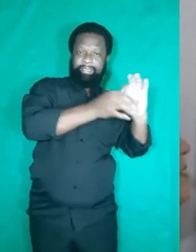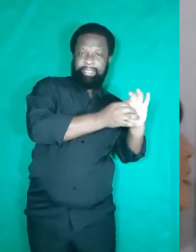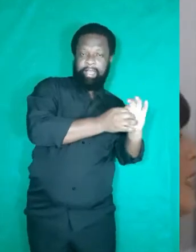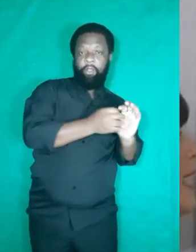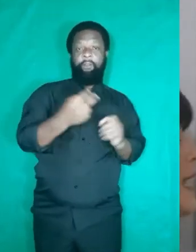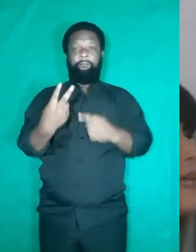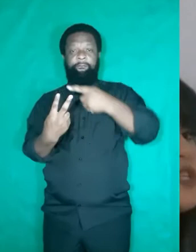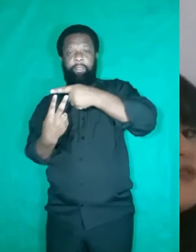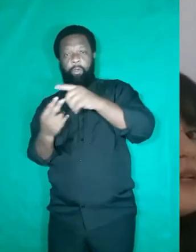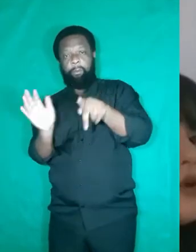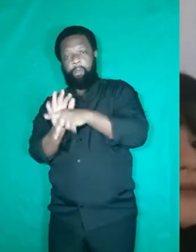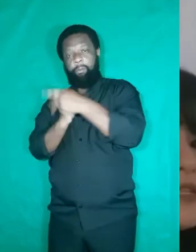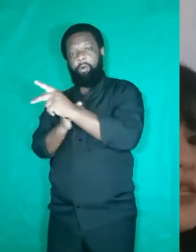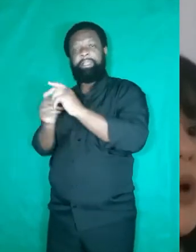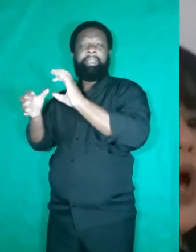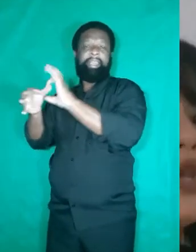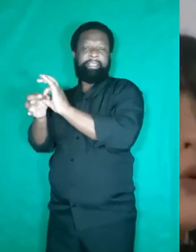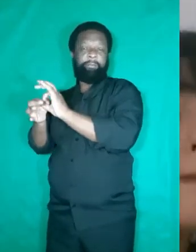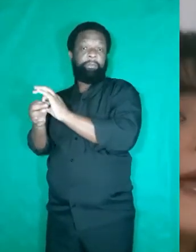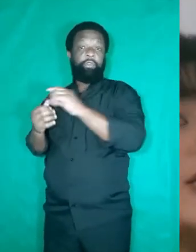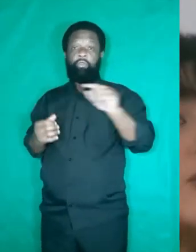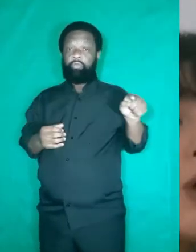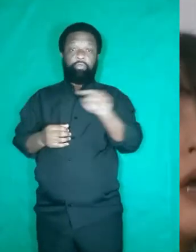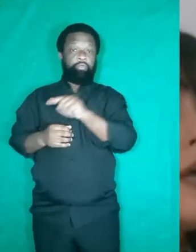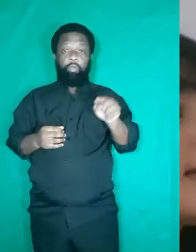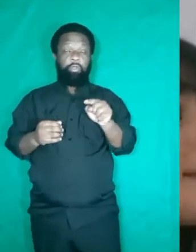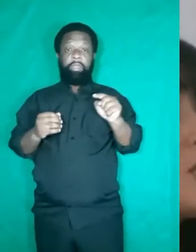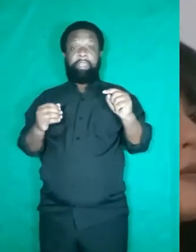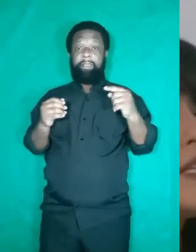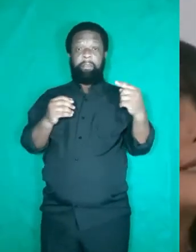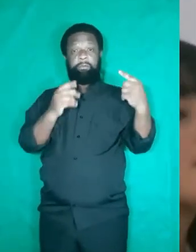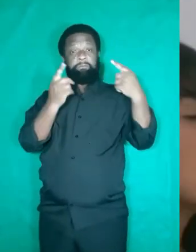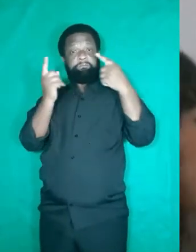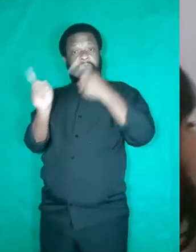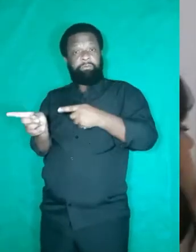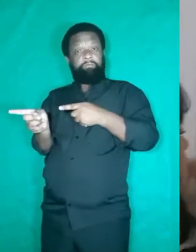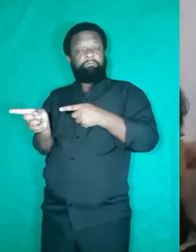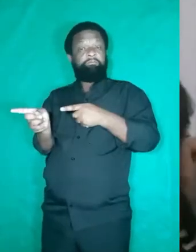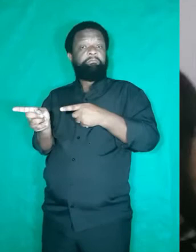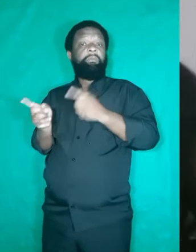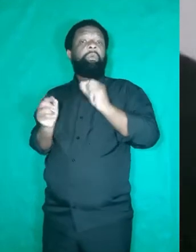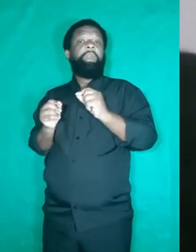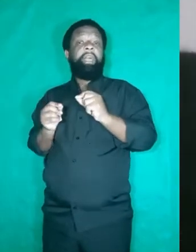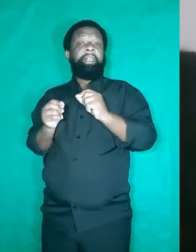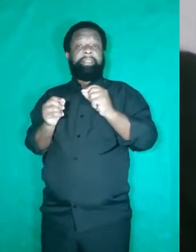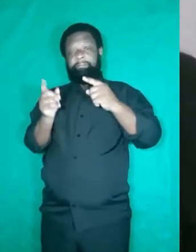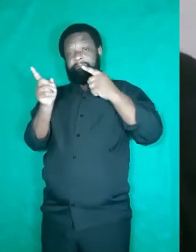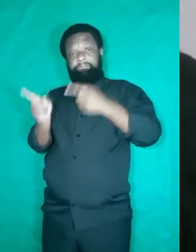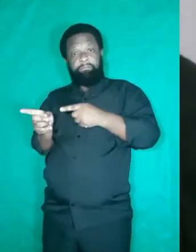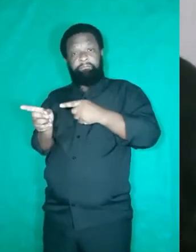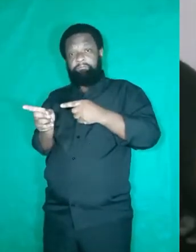essa ligação. E esses vetores estão na mesma direção, ou seja, eles estão